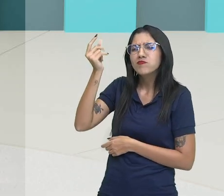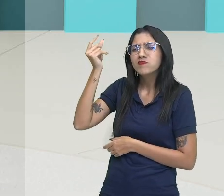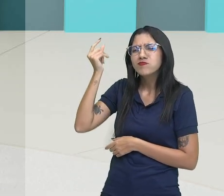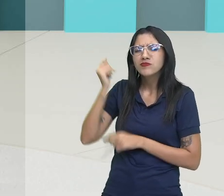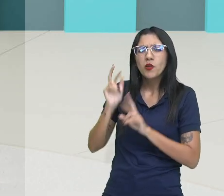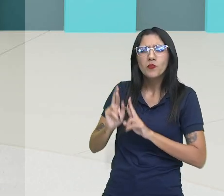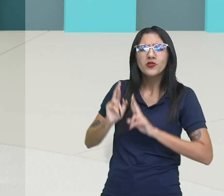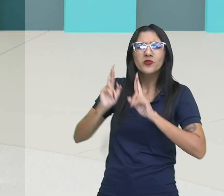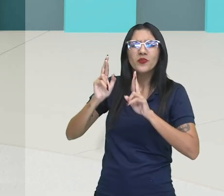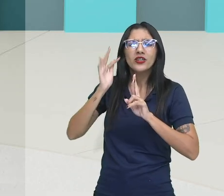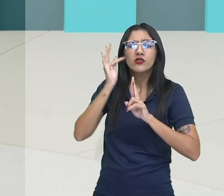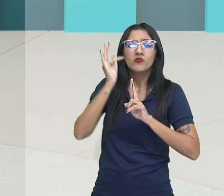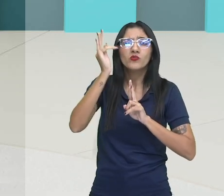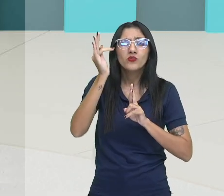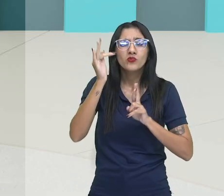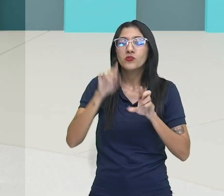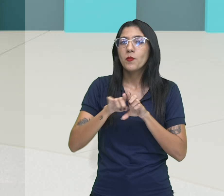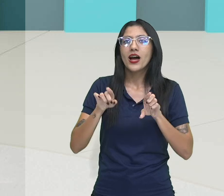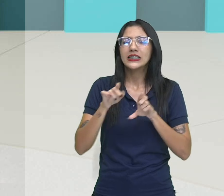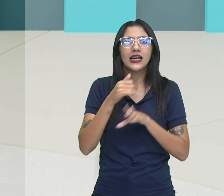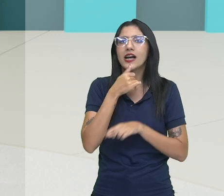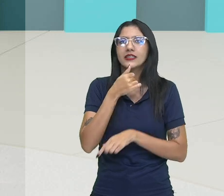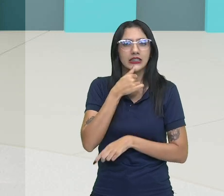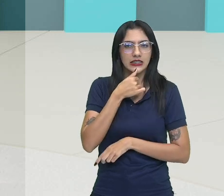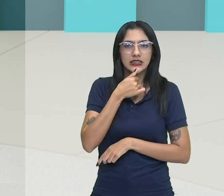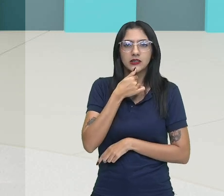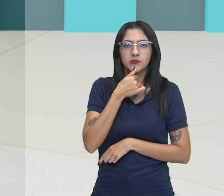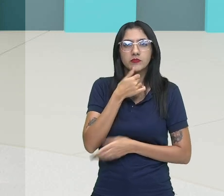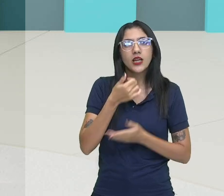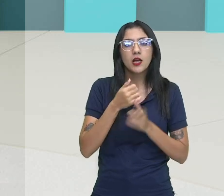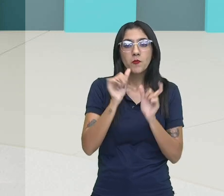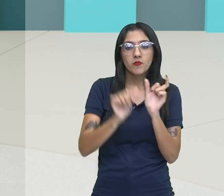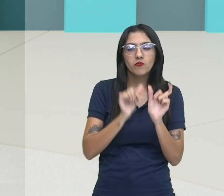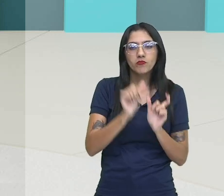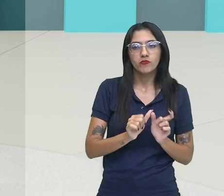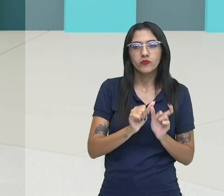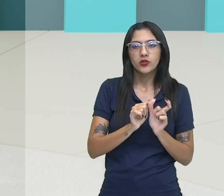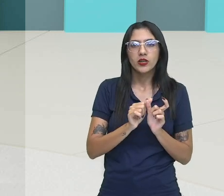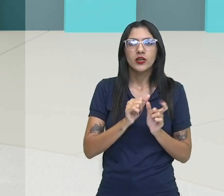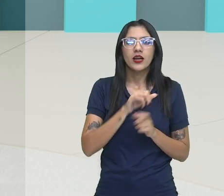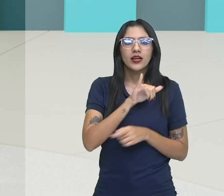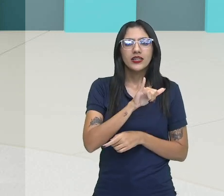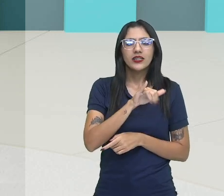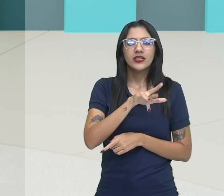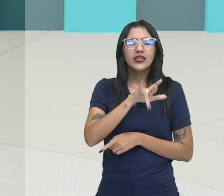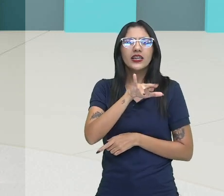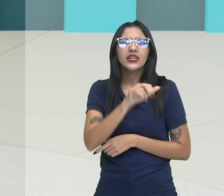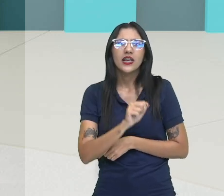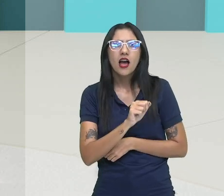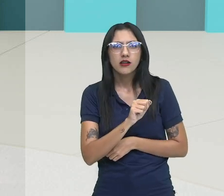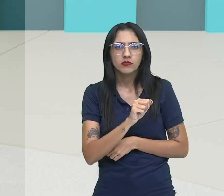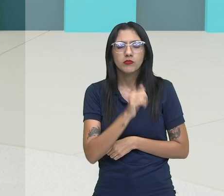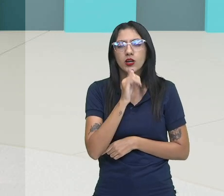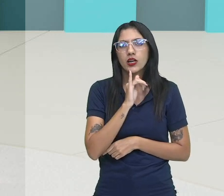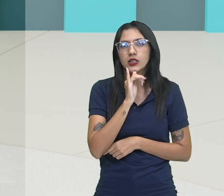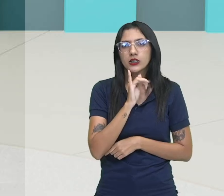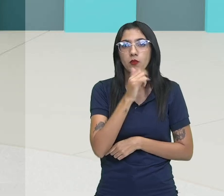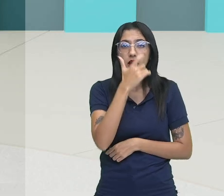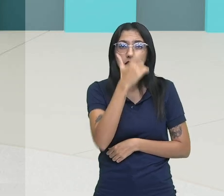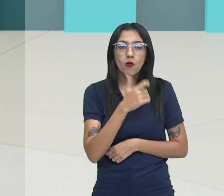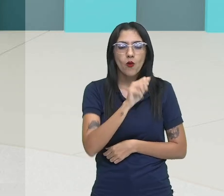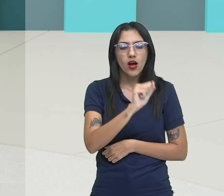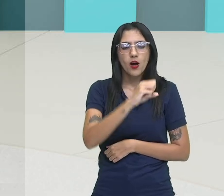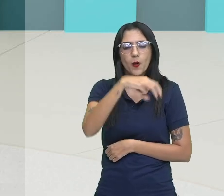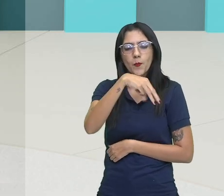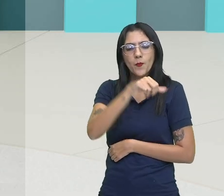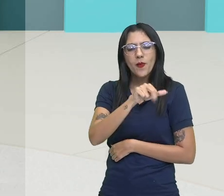no futuro, mas não aconteceu. E o verbo termina em iria. Eu amaria você, por exemplo. Então,